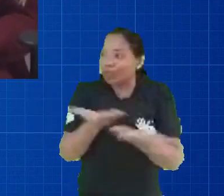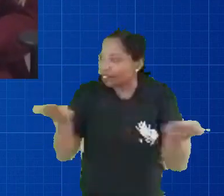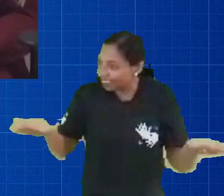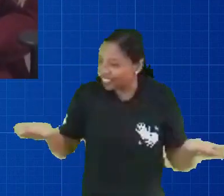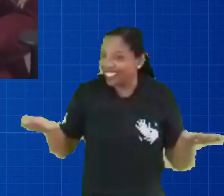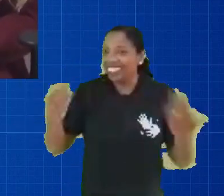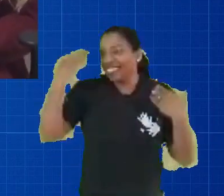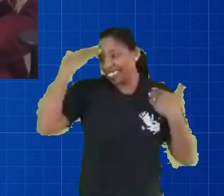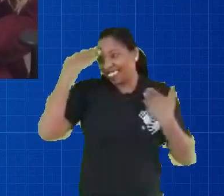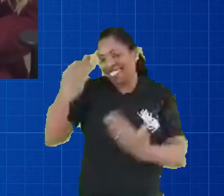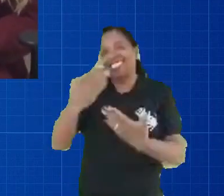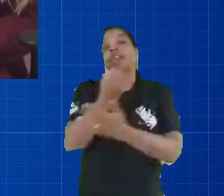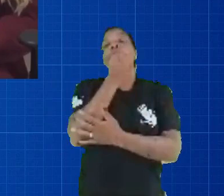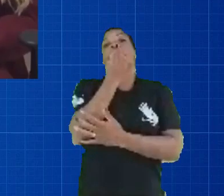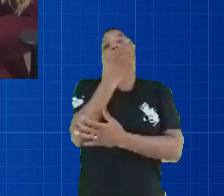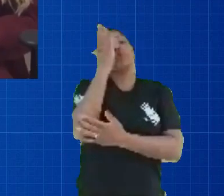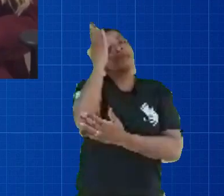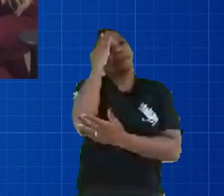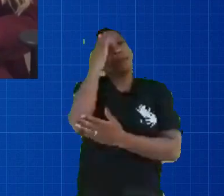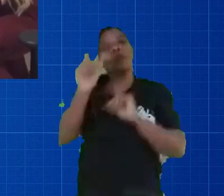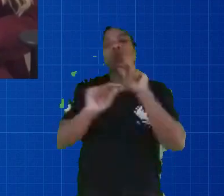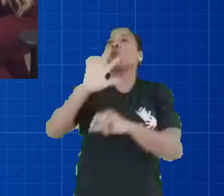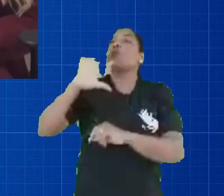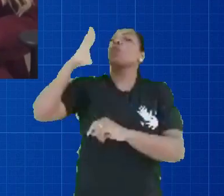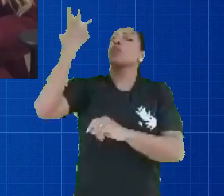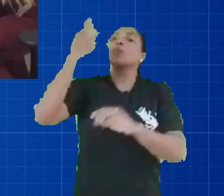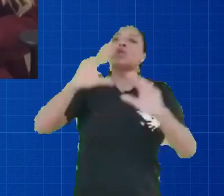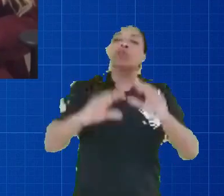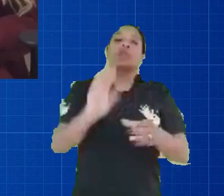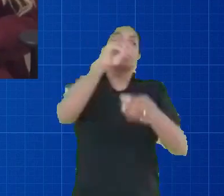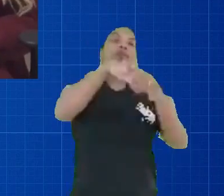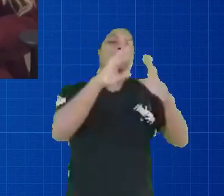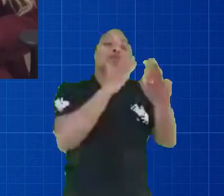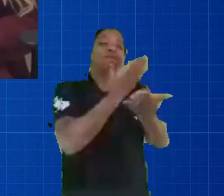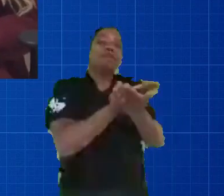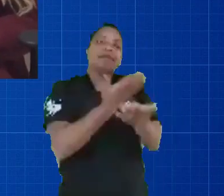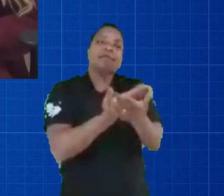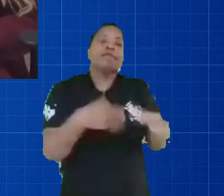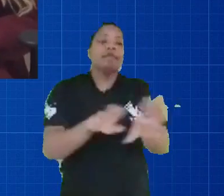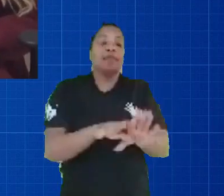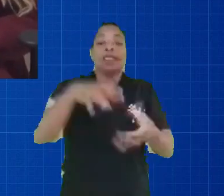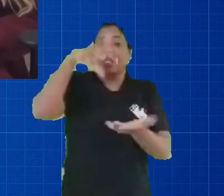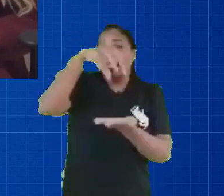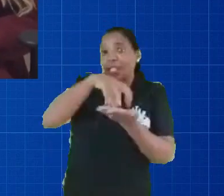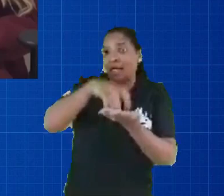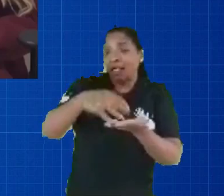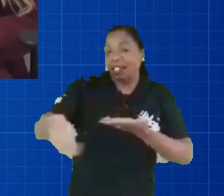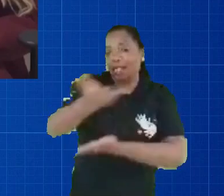que está acontecendo, os colegas de trabalho. O Departamento de Articulação Pedagógica, ele faz justamente isso, né? Essa